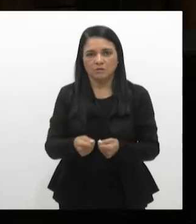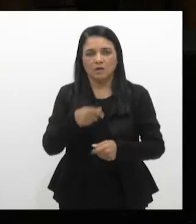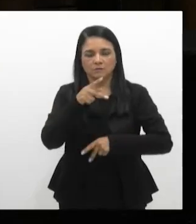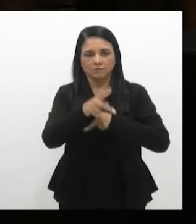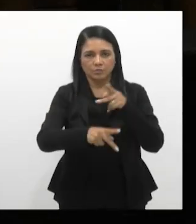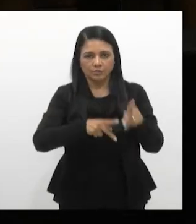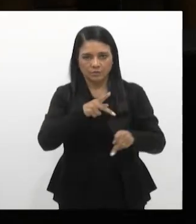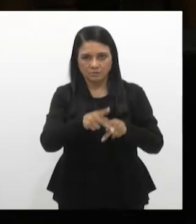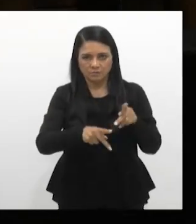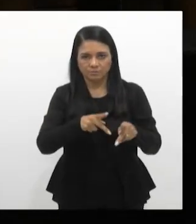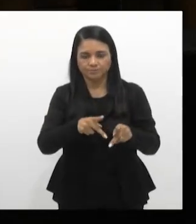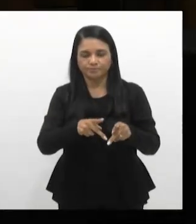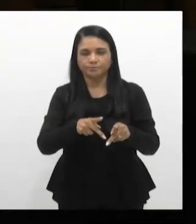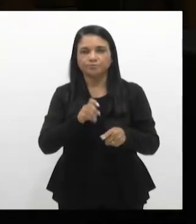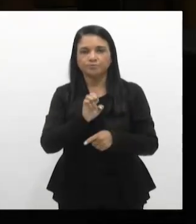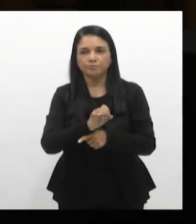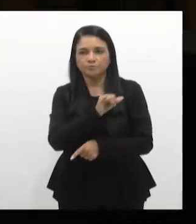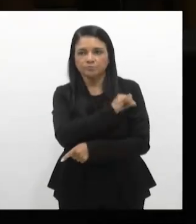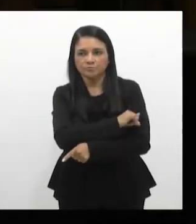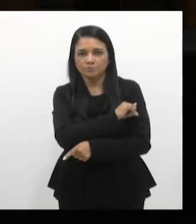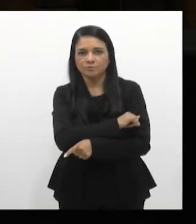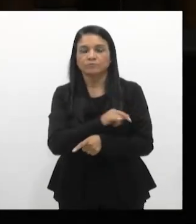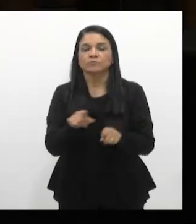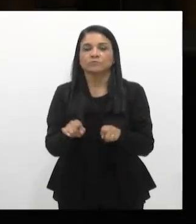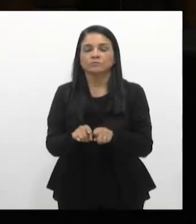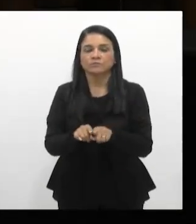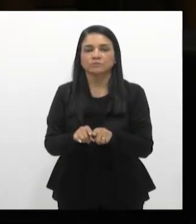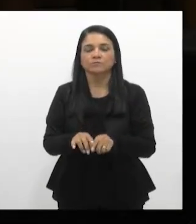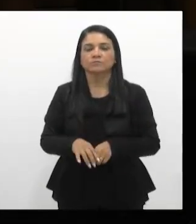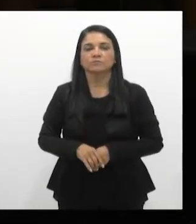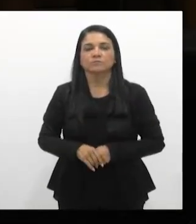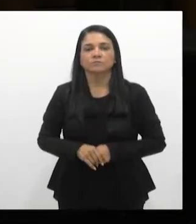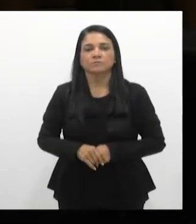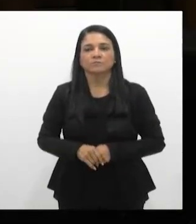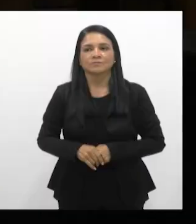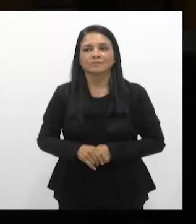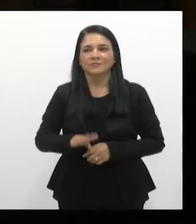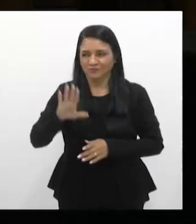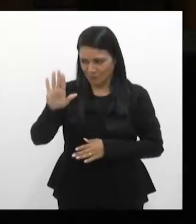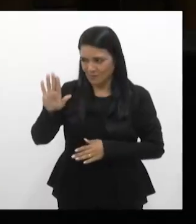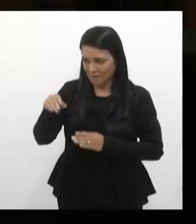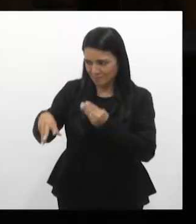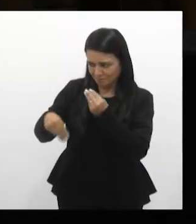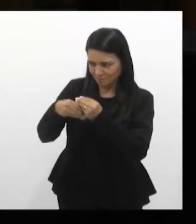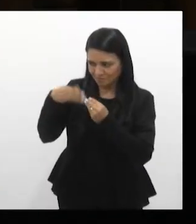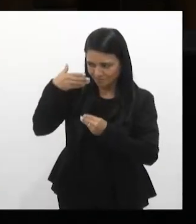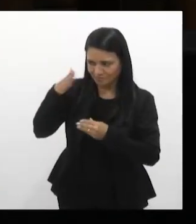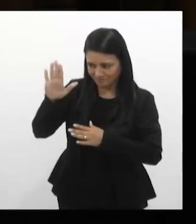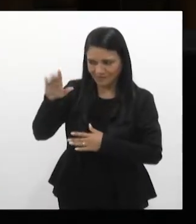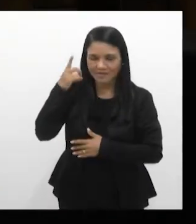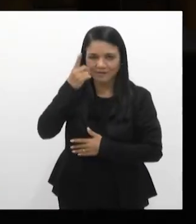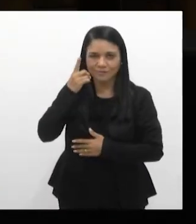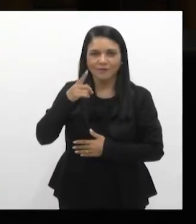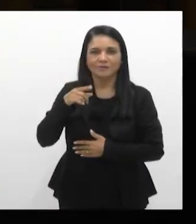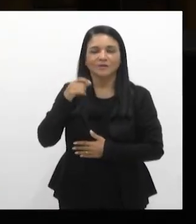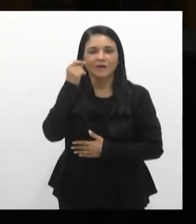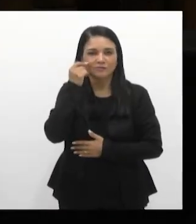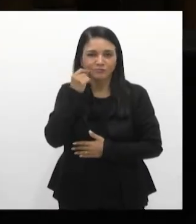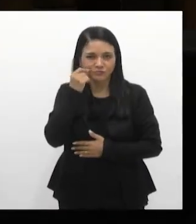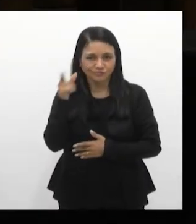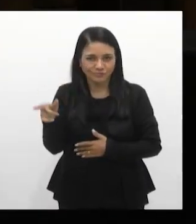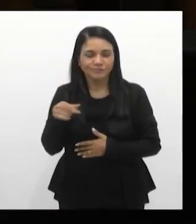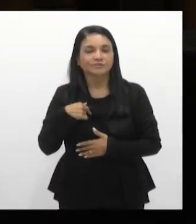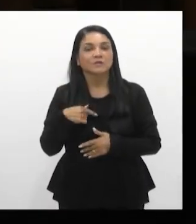nosso estado do Rio de Janeiro. E, da mesma forma, já concedo a parte a Vossa Excelência, deputado Ratinho, da